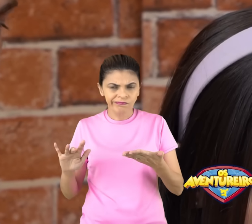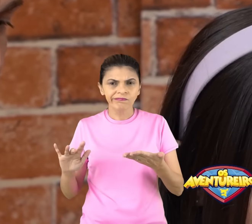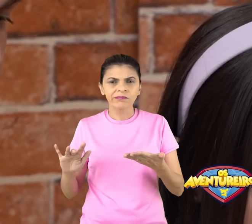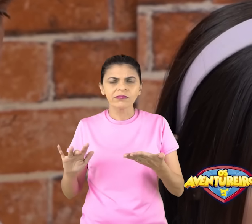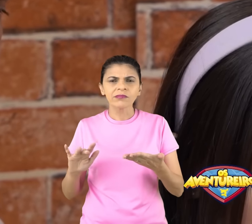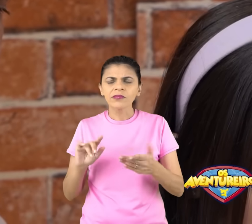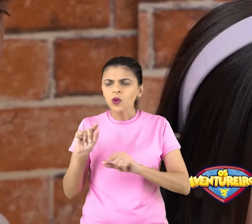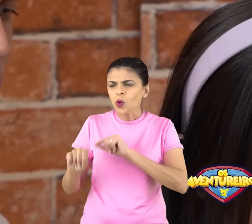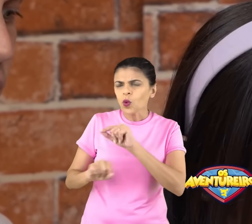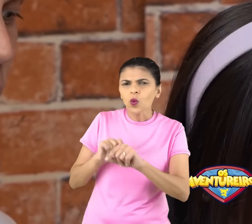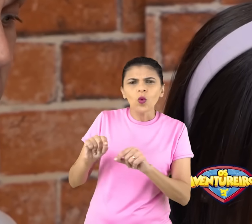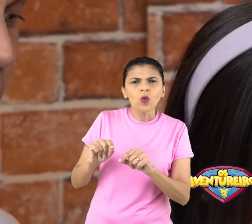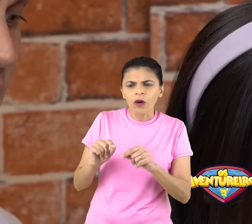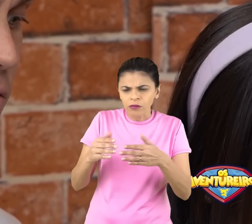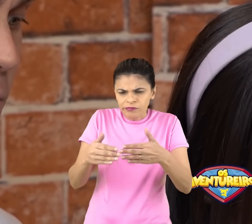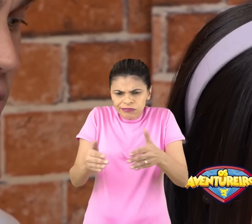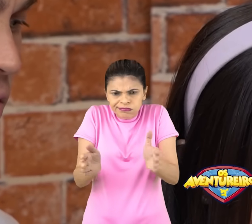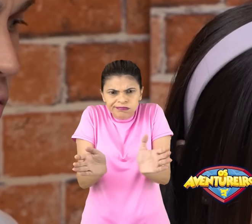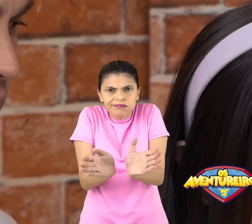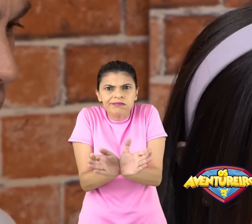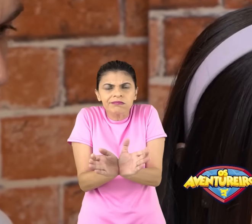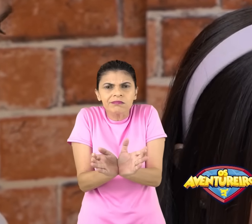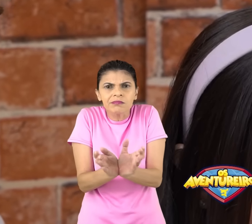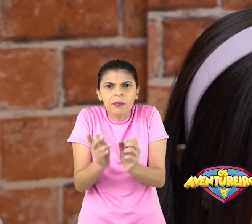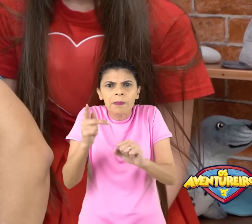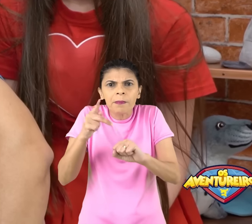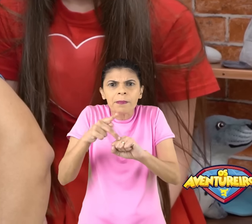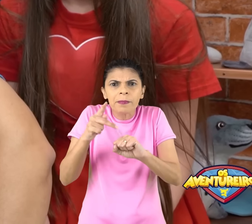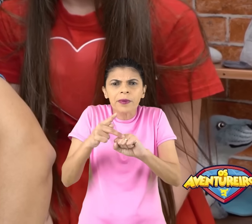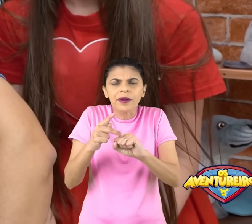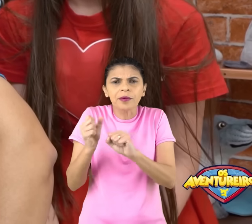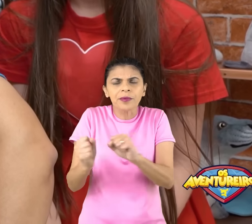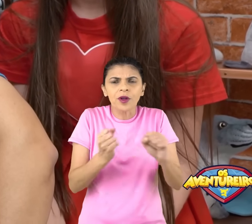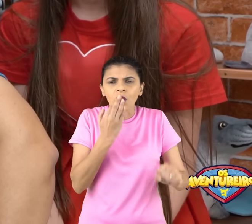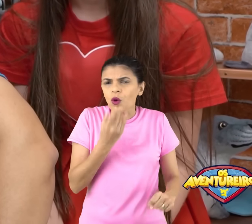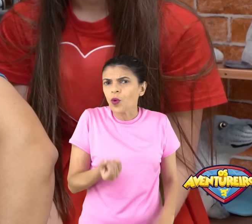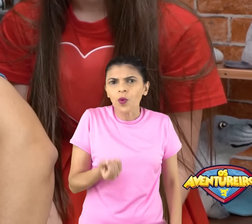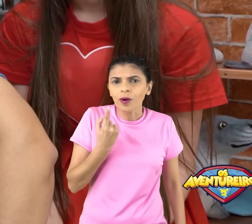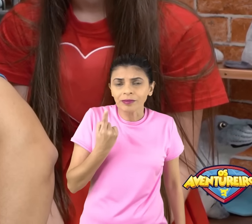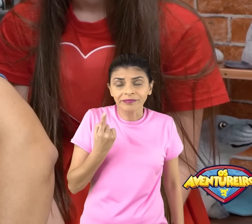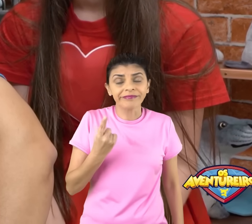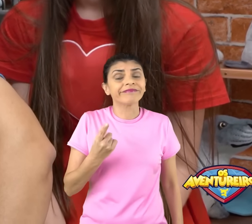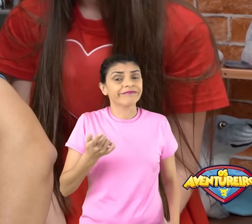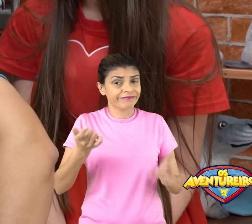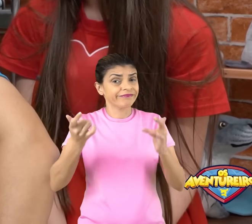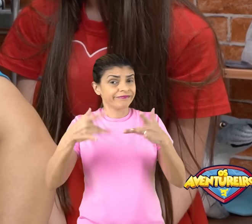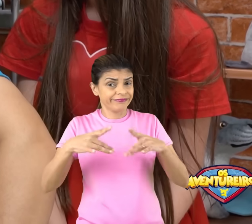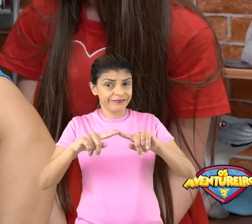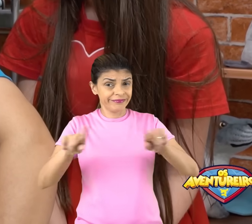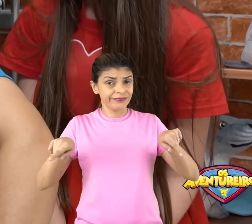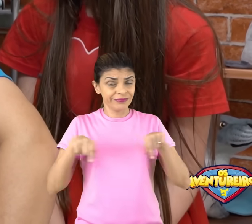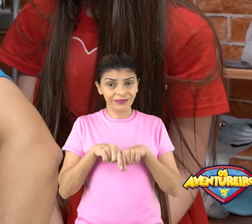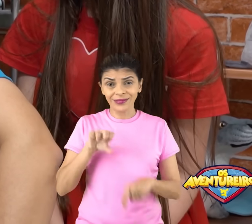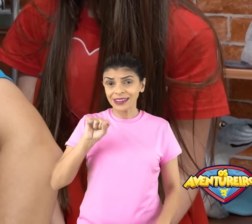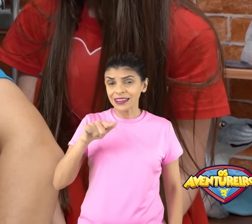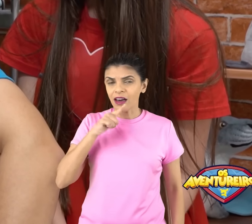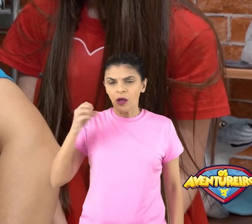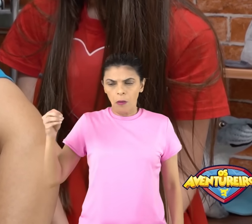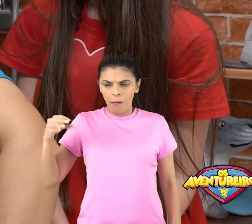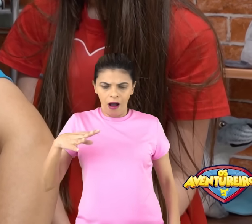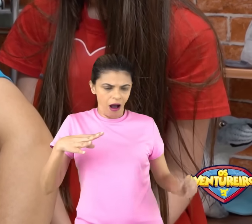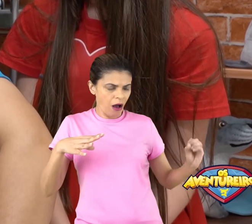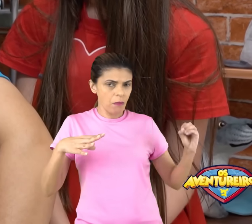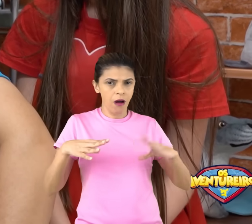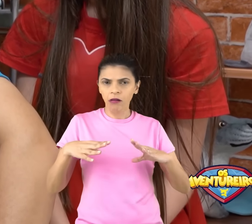Mas o que são essas coisas em volta da Pedra do Poder Colorida? A Pedra do Poder Colorida tá dentro de uma sala com laser.